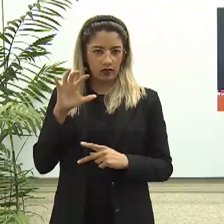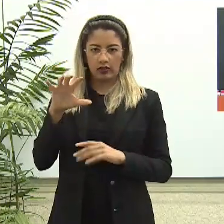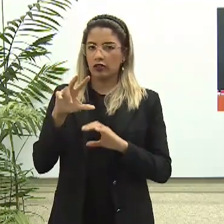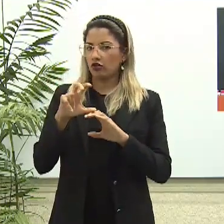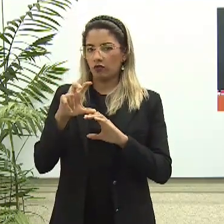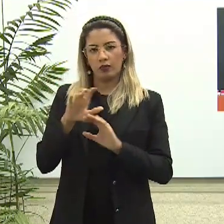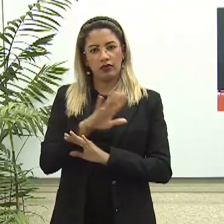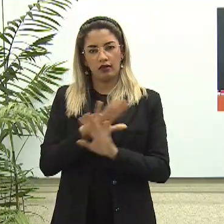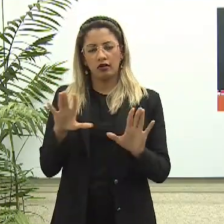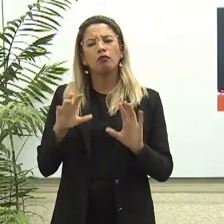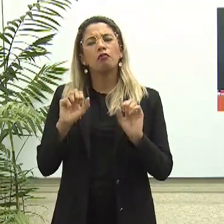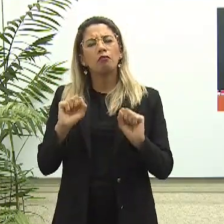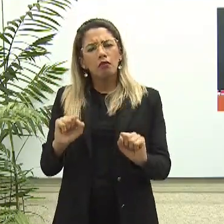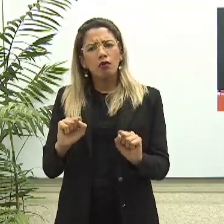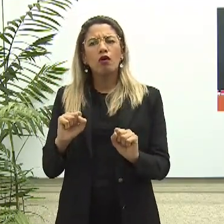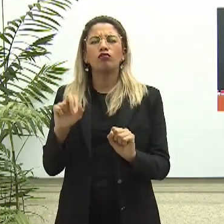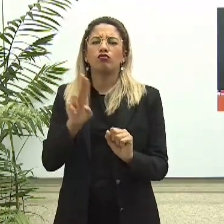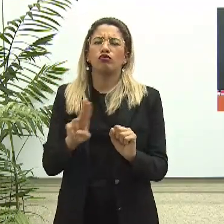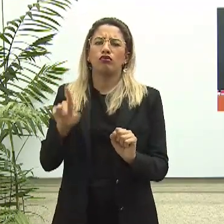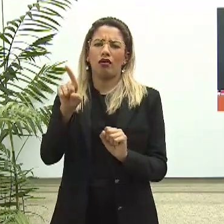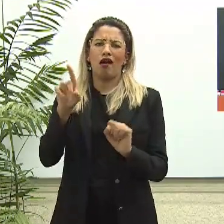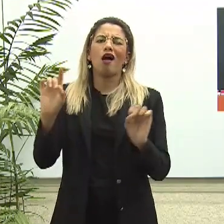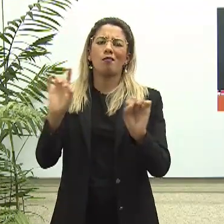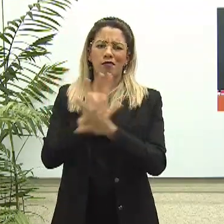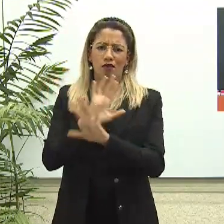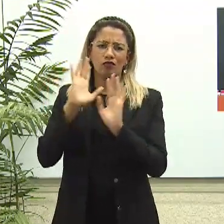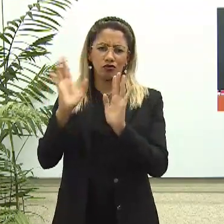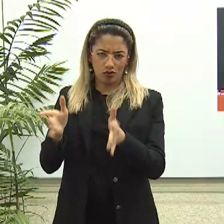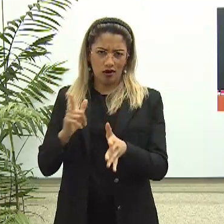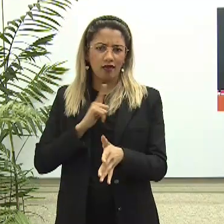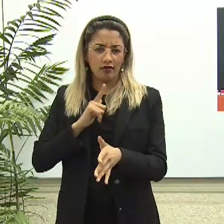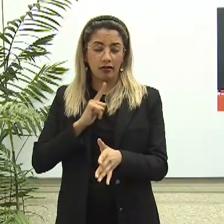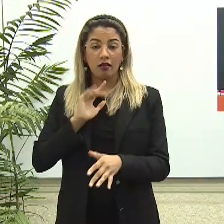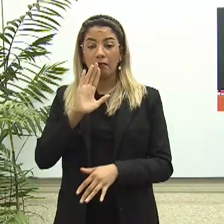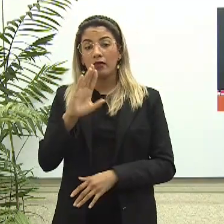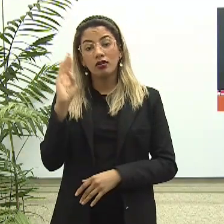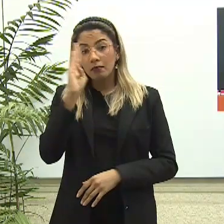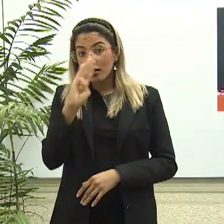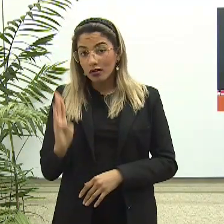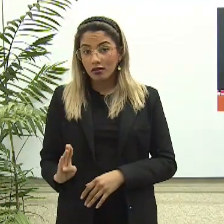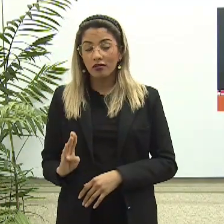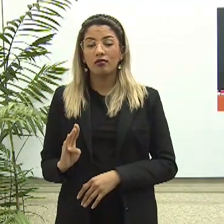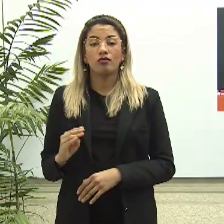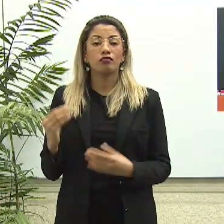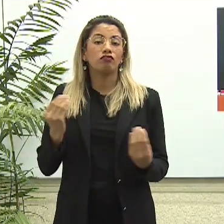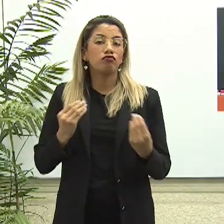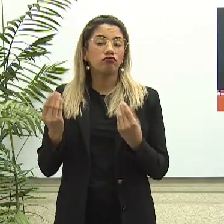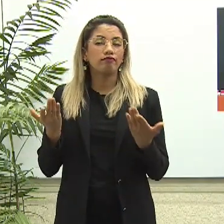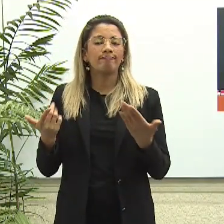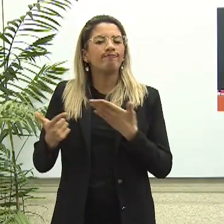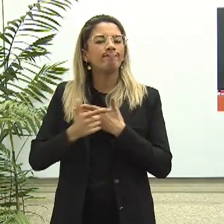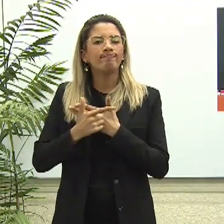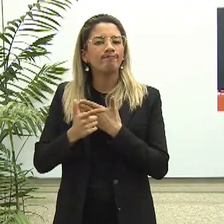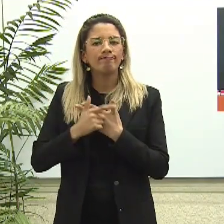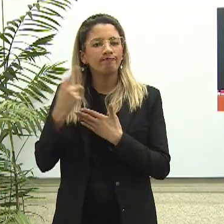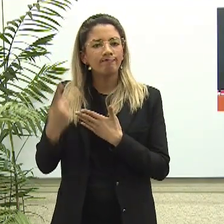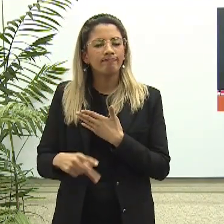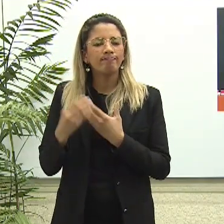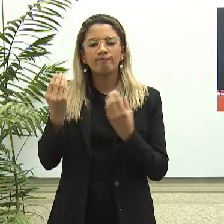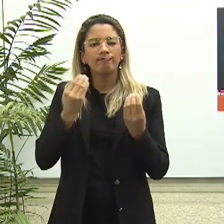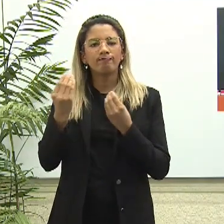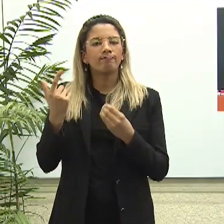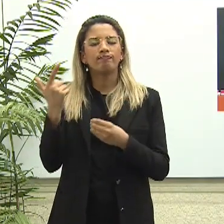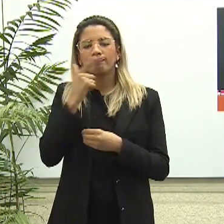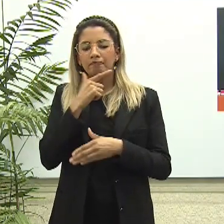modelo pronto e qual é o papel do Brasil nisso que nesse processo de